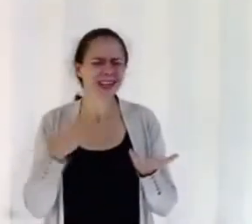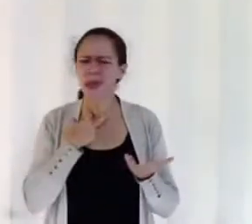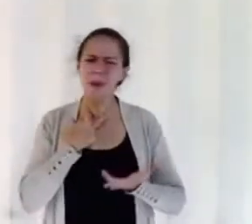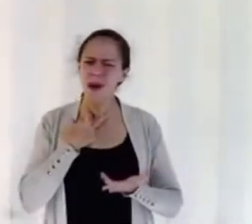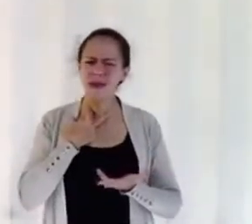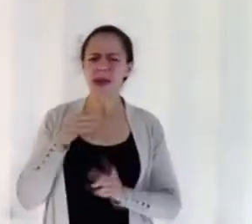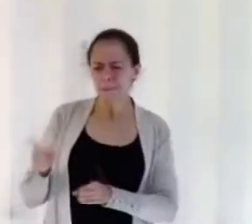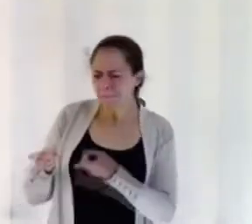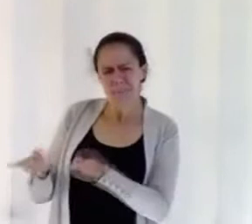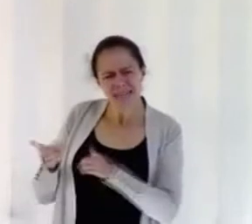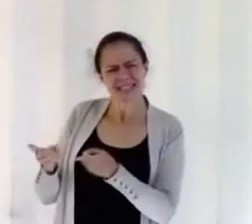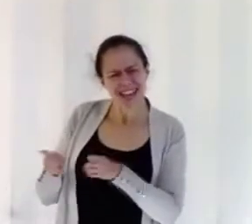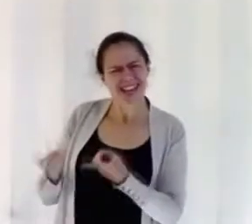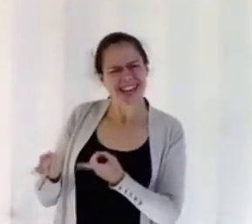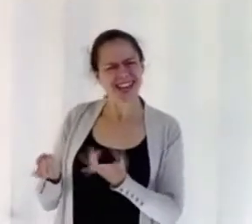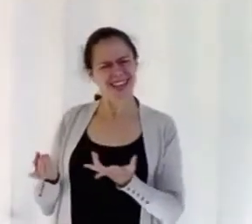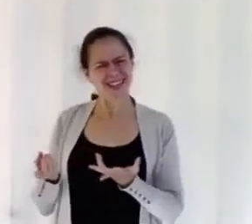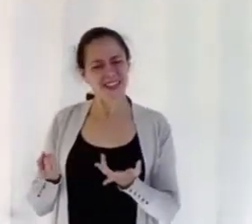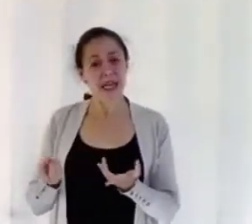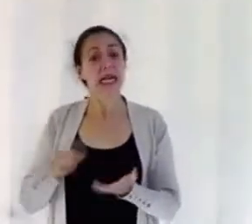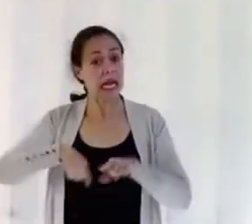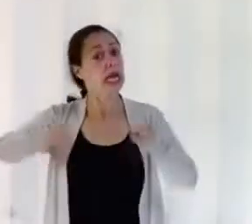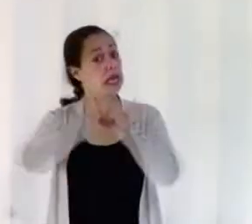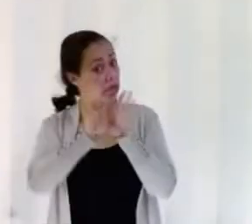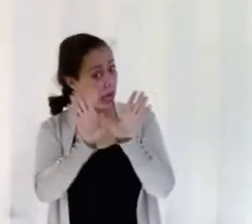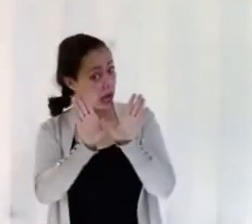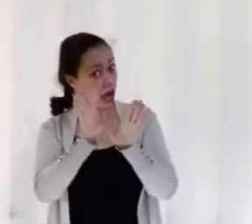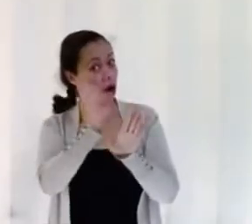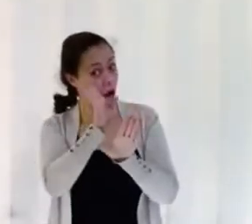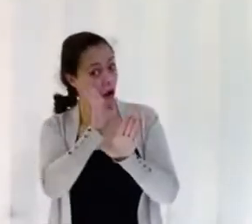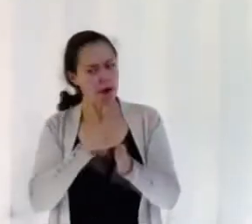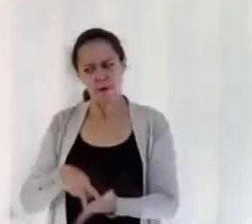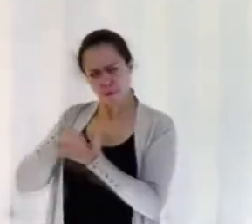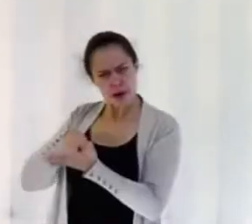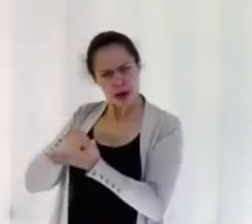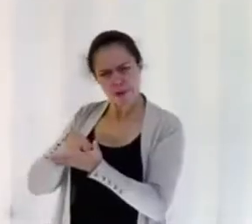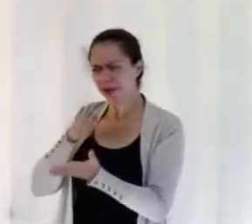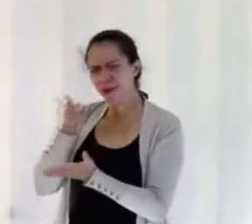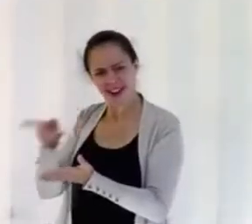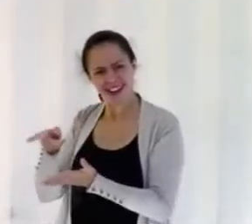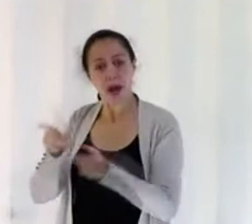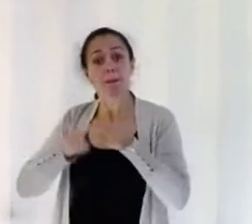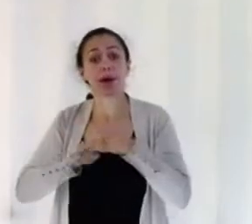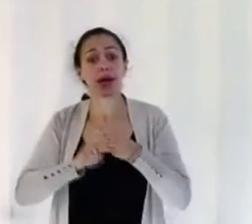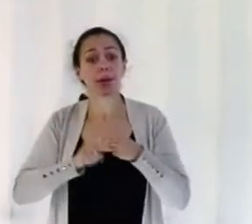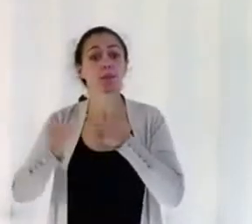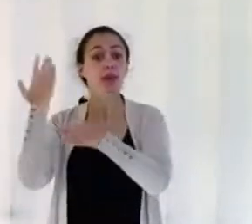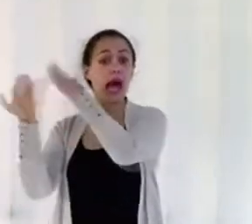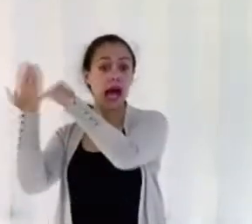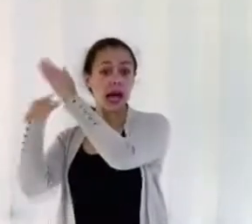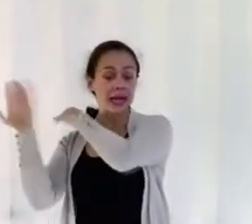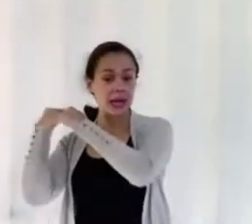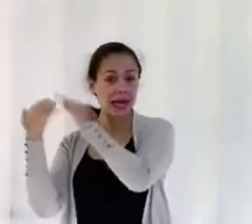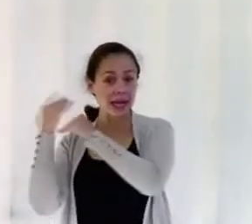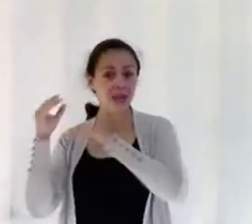aliança, mas agora na nova aliança ele fala através de Jesus Cristo. E o seu Filho, Jesus Cristo,